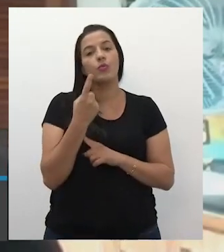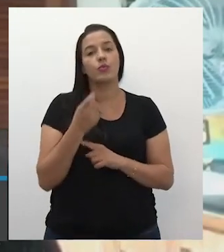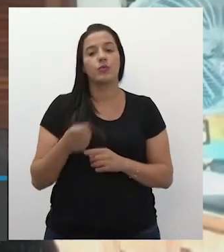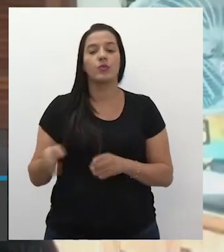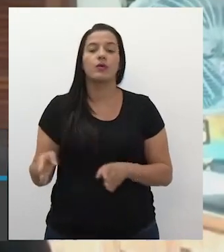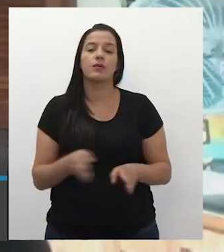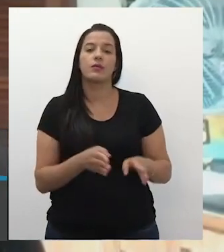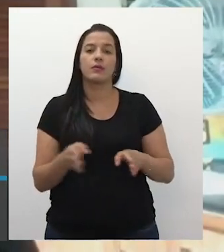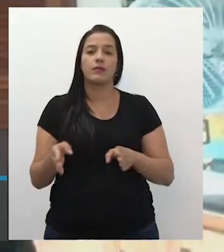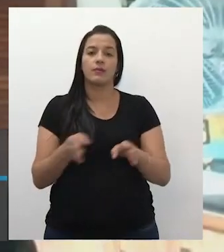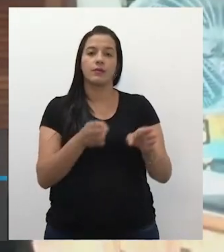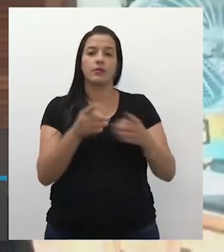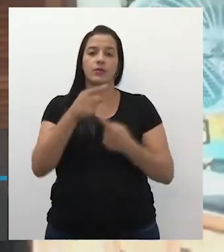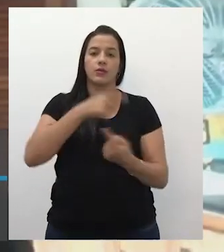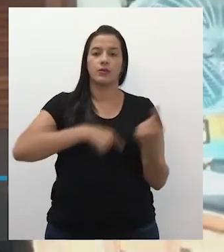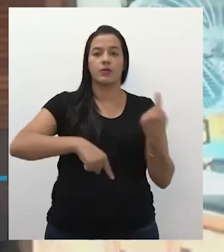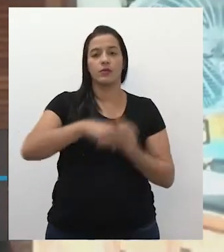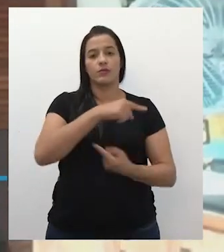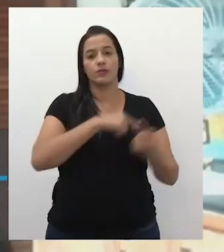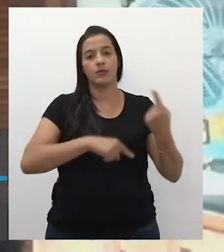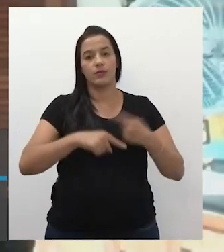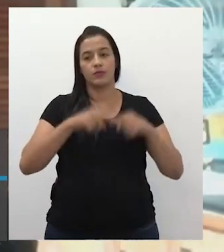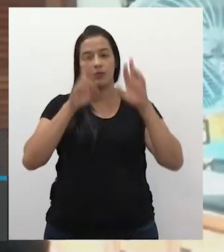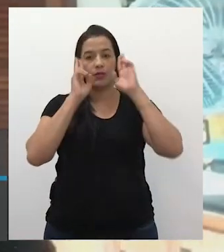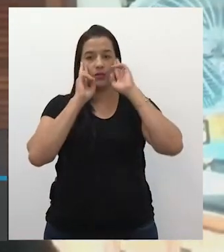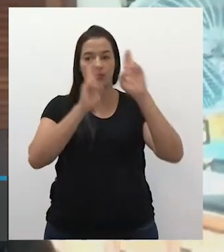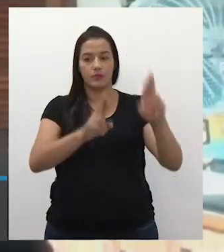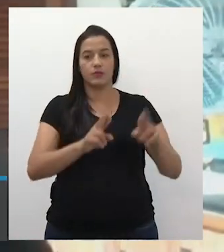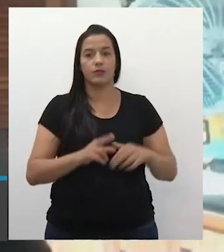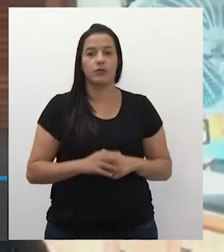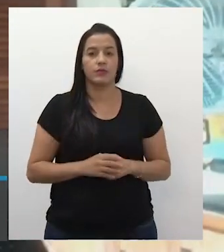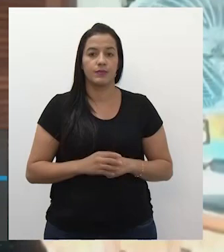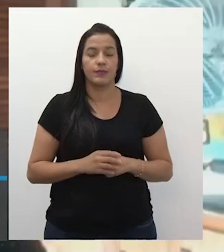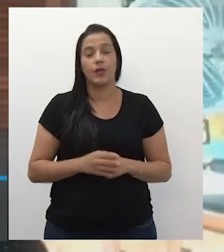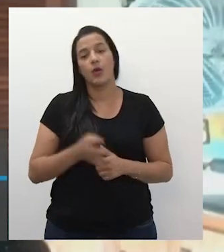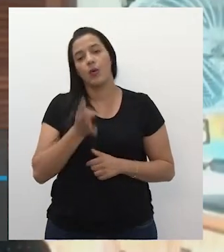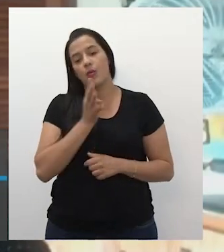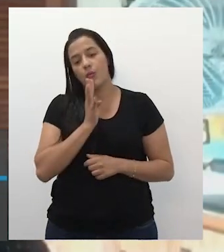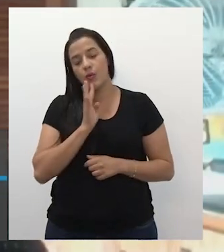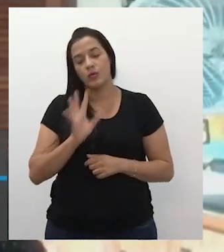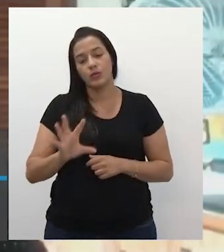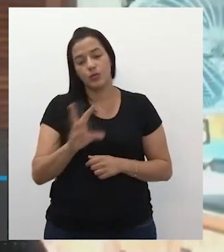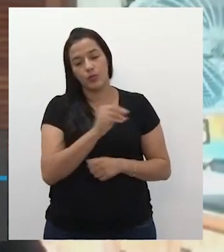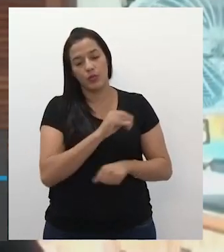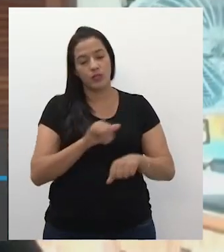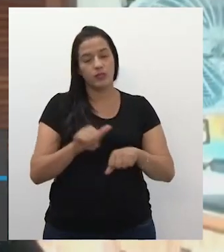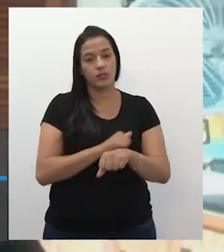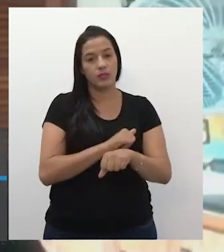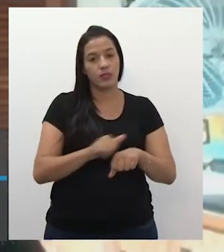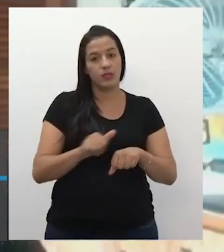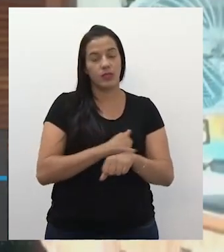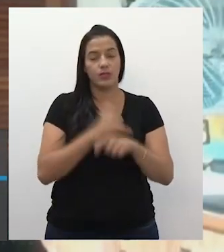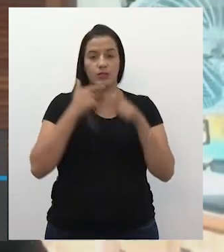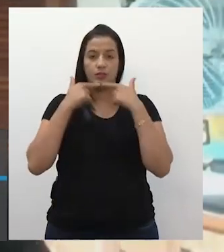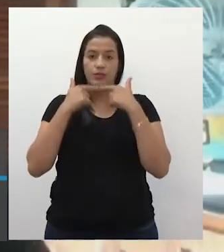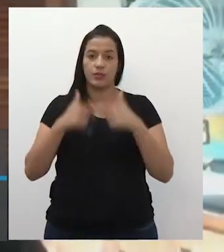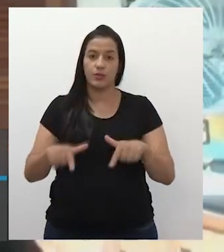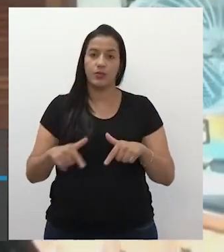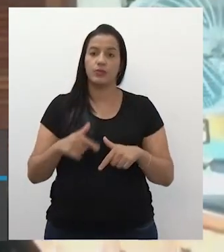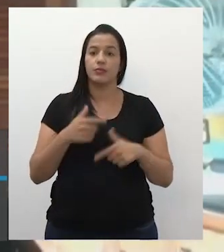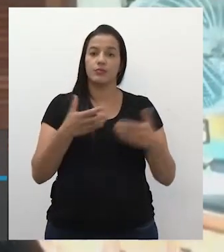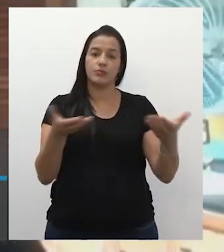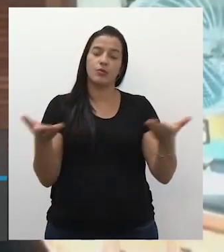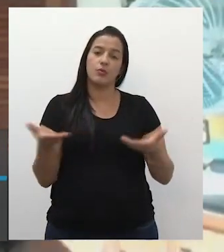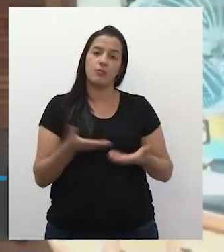gente garantir relações respeitosas. Né? Então, conhecer estratégias de linguagem é sempre muito bem-vindo para um grupo